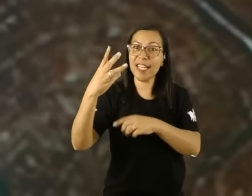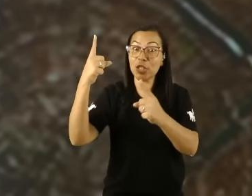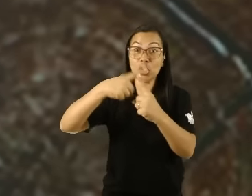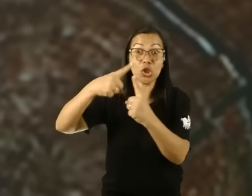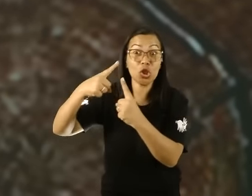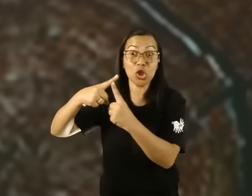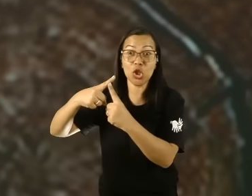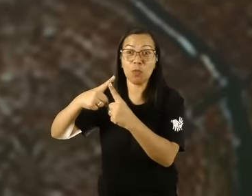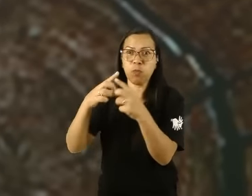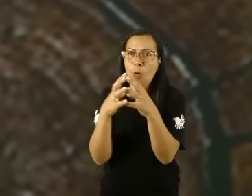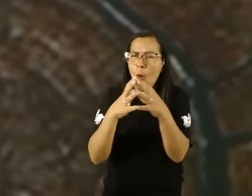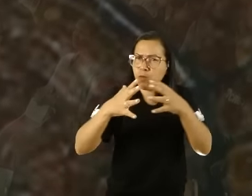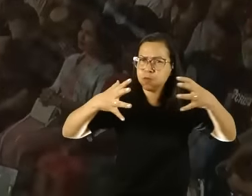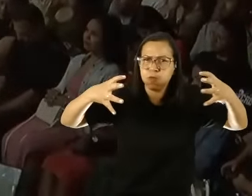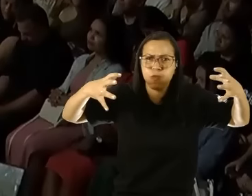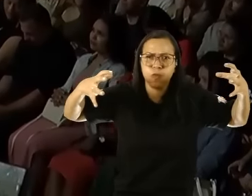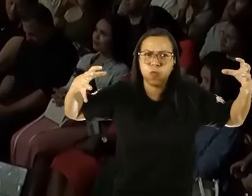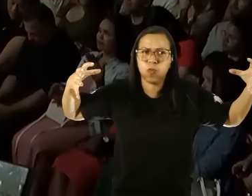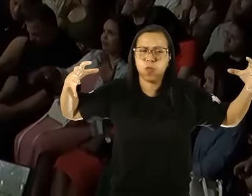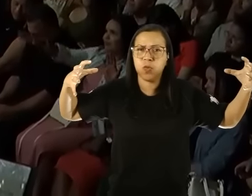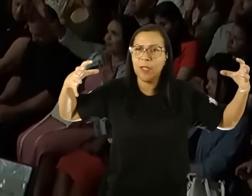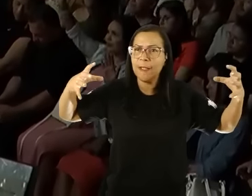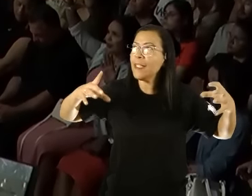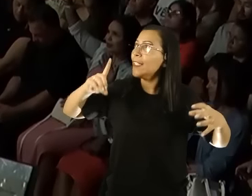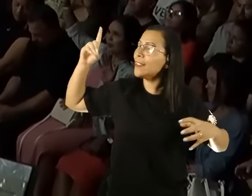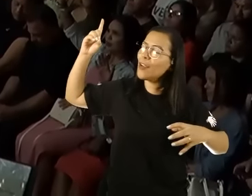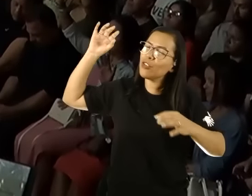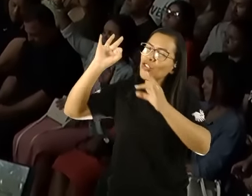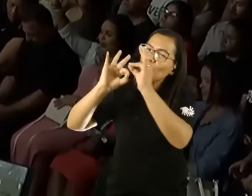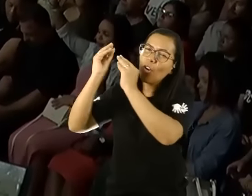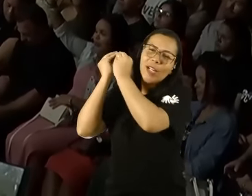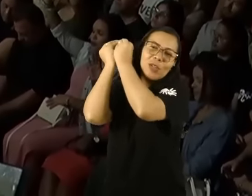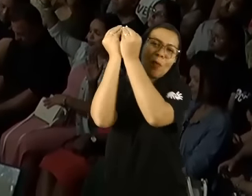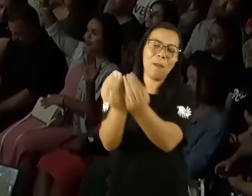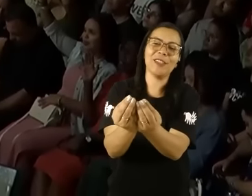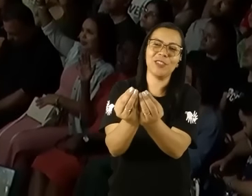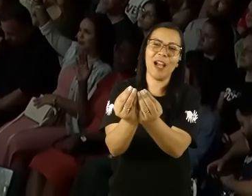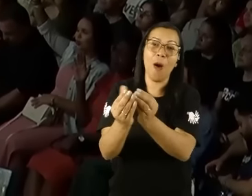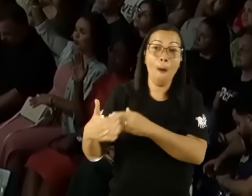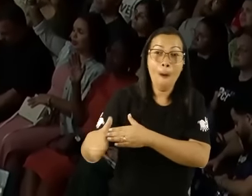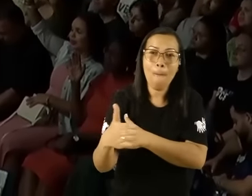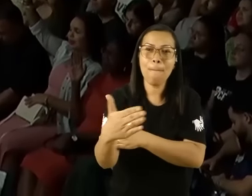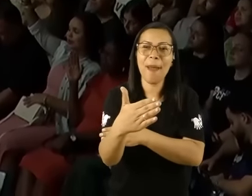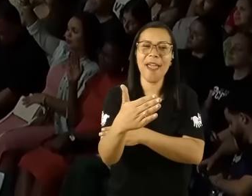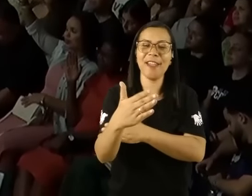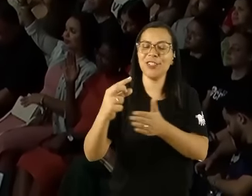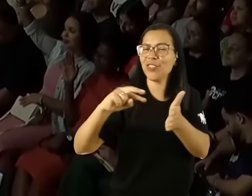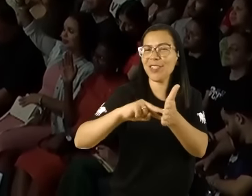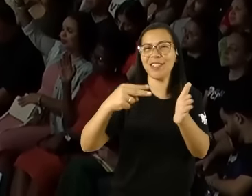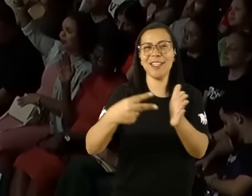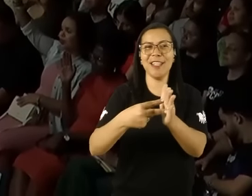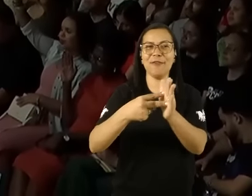Tá pesado, puxa, tem peixe na água. Mas eu pesquei a noite toda. Pescou a noite toda na incredulidade. Pescou a noite toda